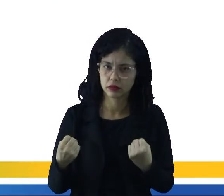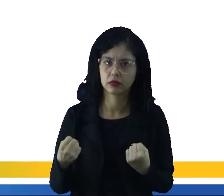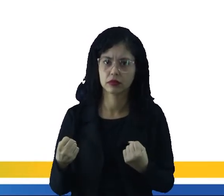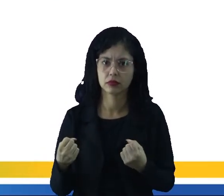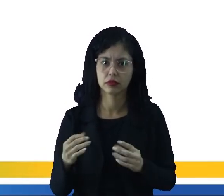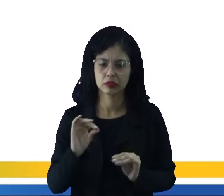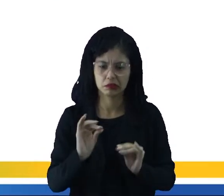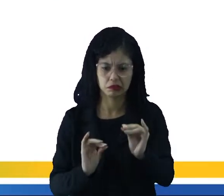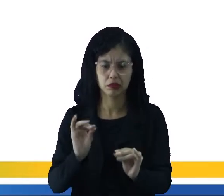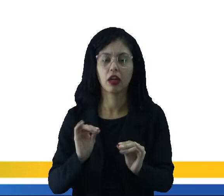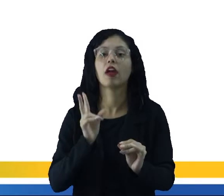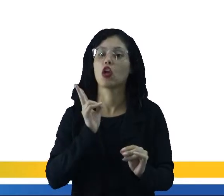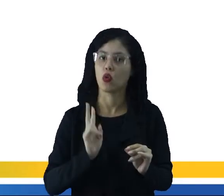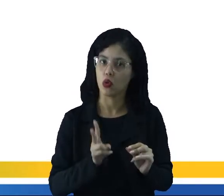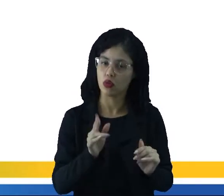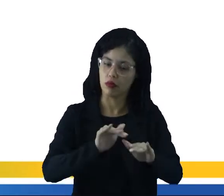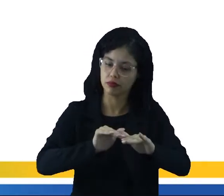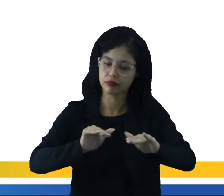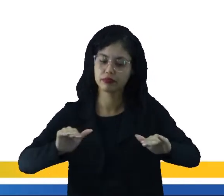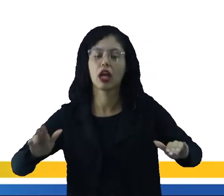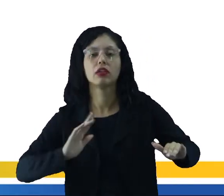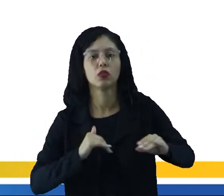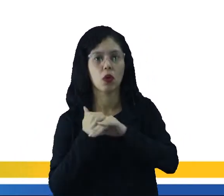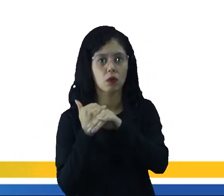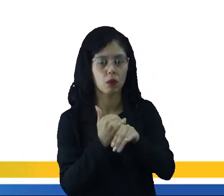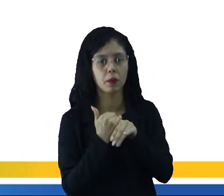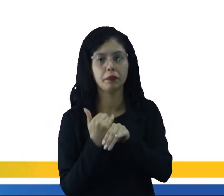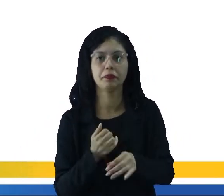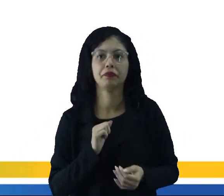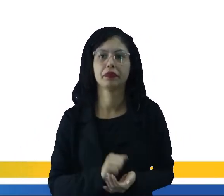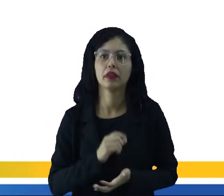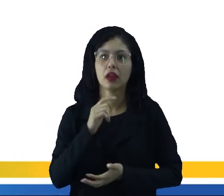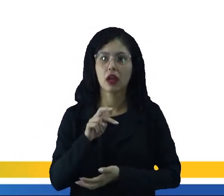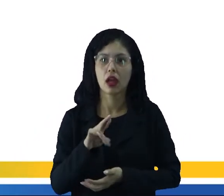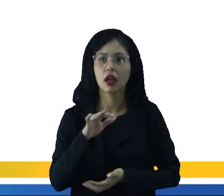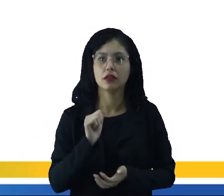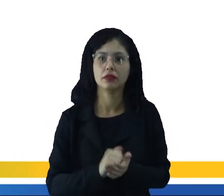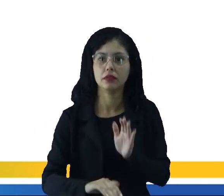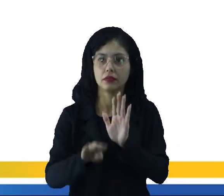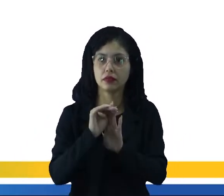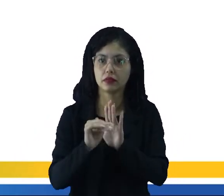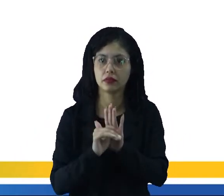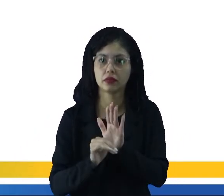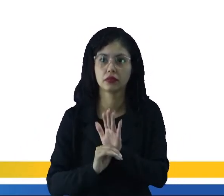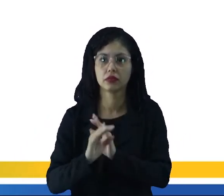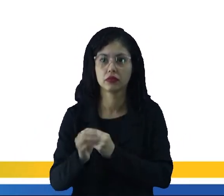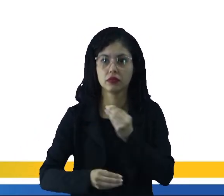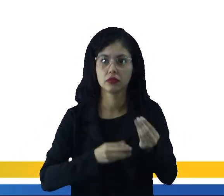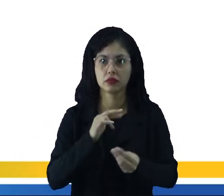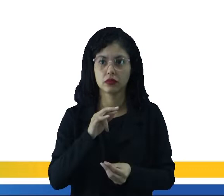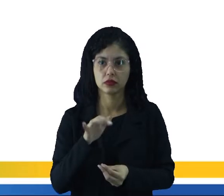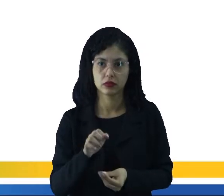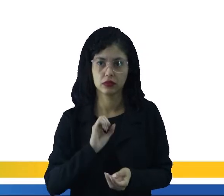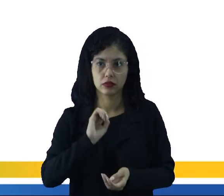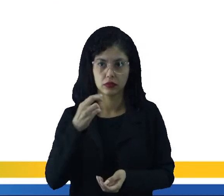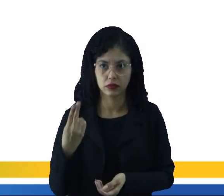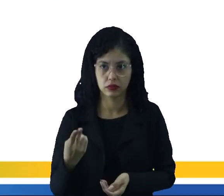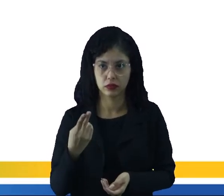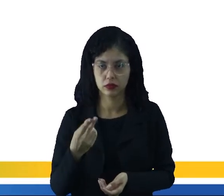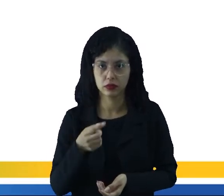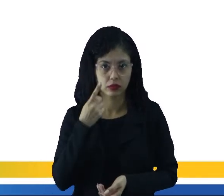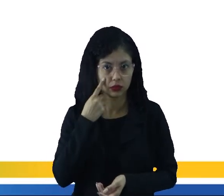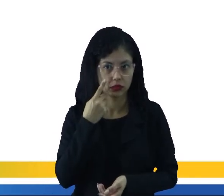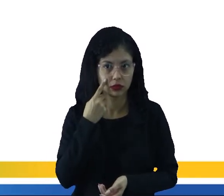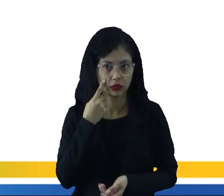porque ele está dizendo que mantém a proporção das áreas. E a de Mercator, classificada como conforme,